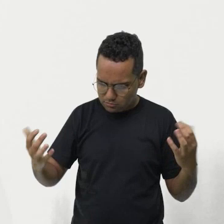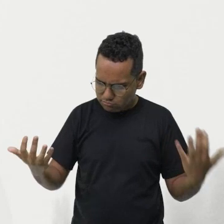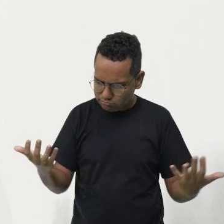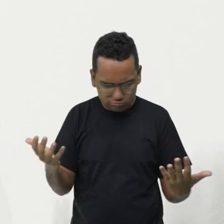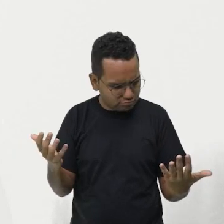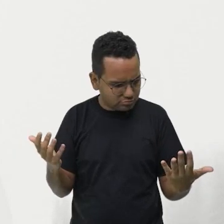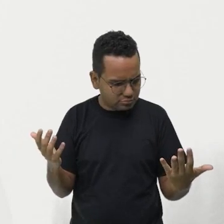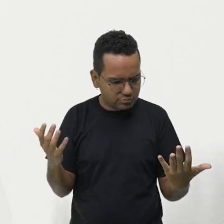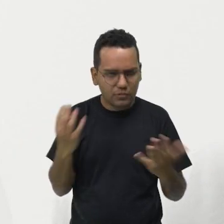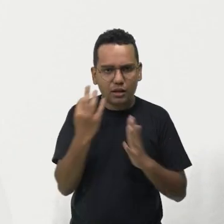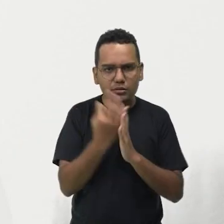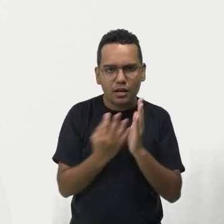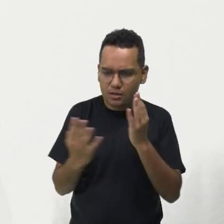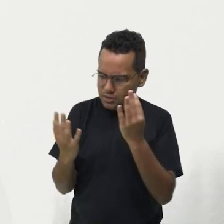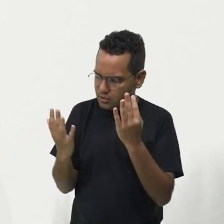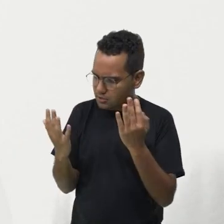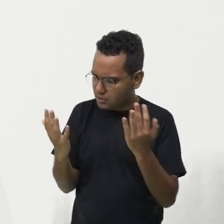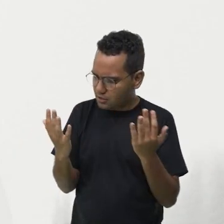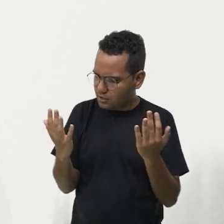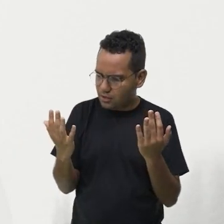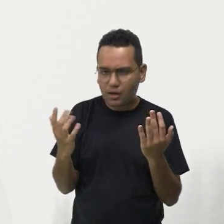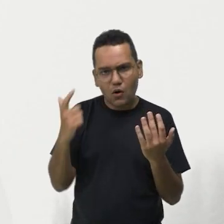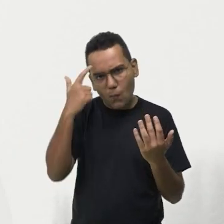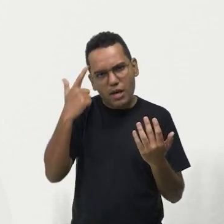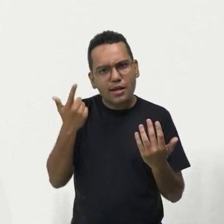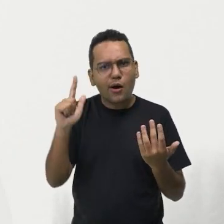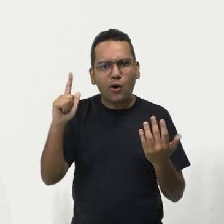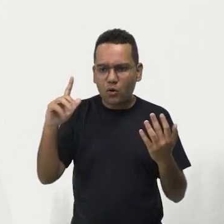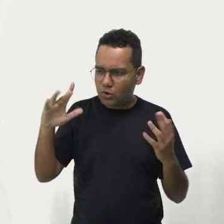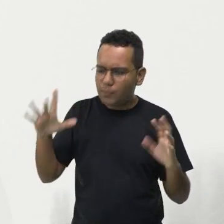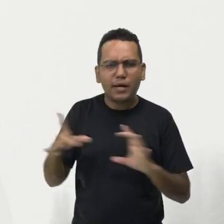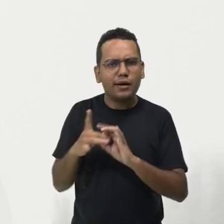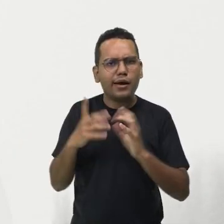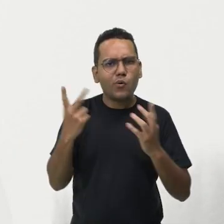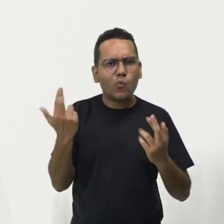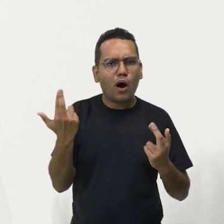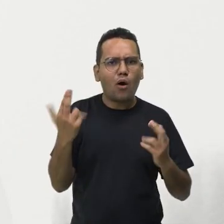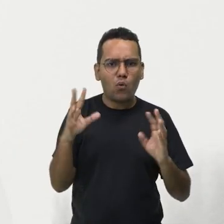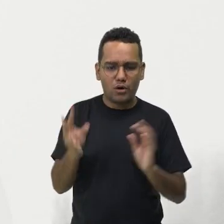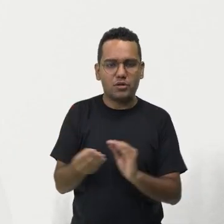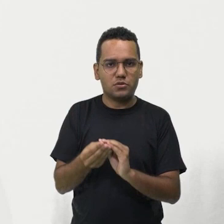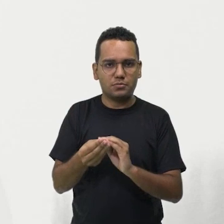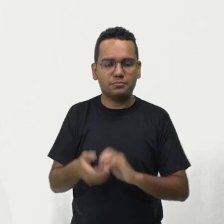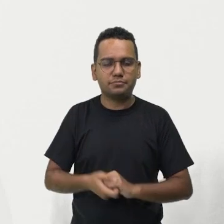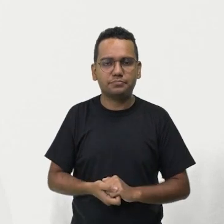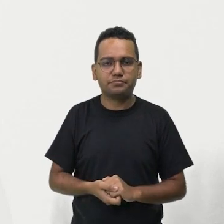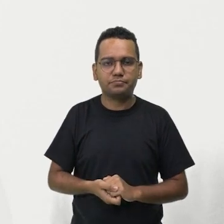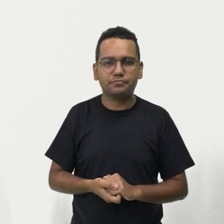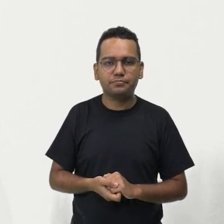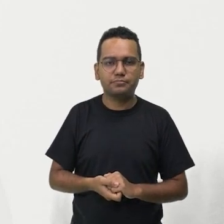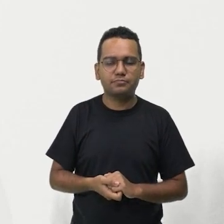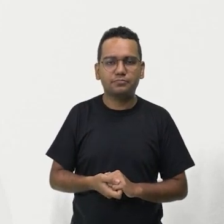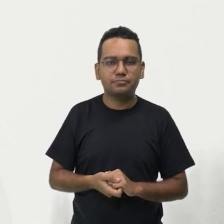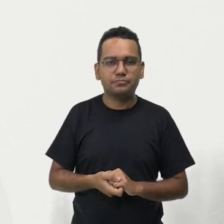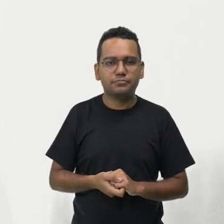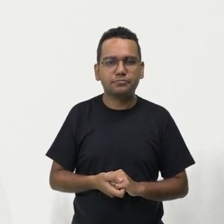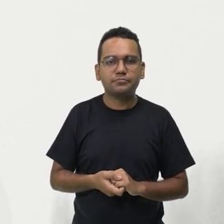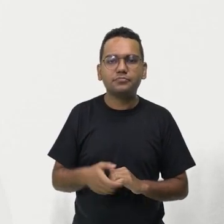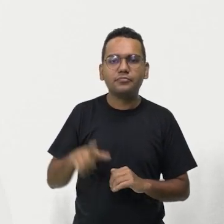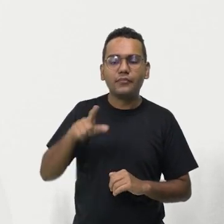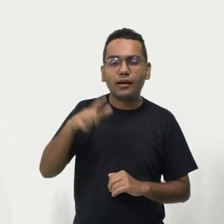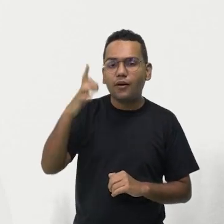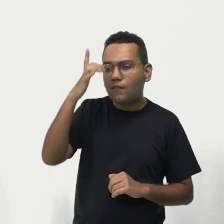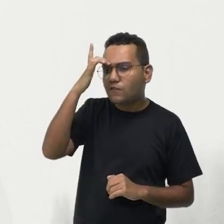essas trocas para produzir um novo texto, mantendo a mesma ideia. E lá, para finalizar, com